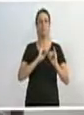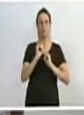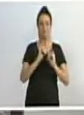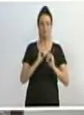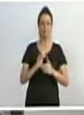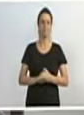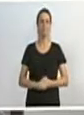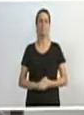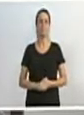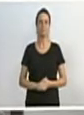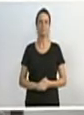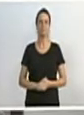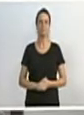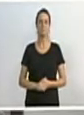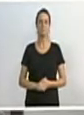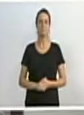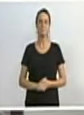camarablu.sc.gov.br.